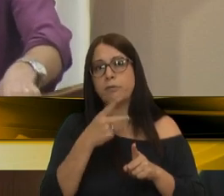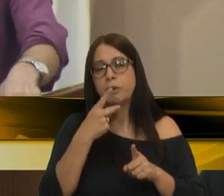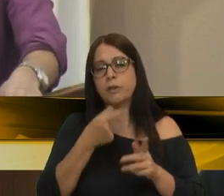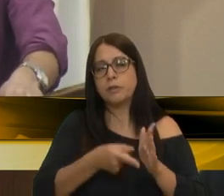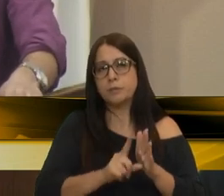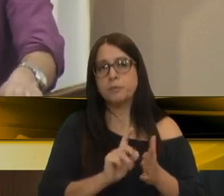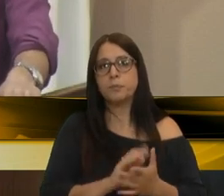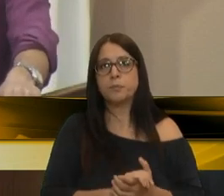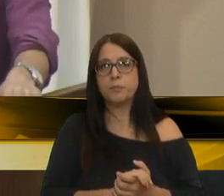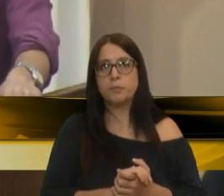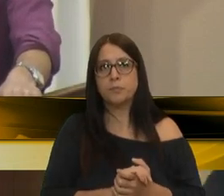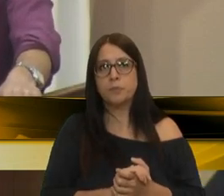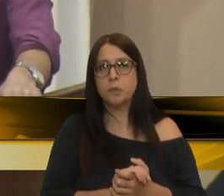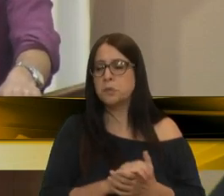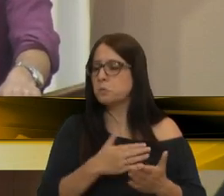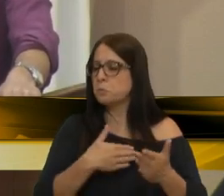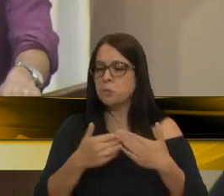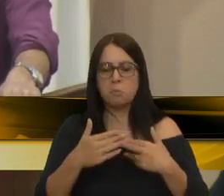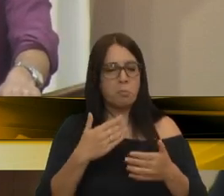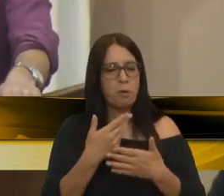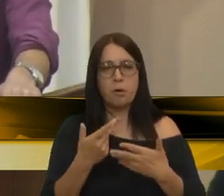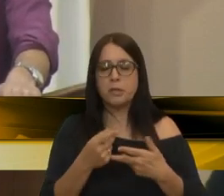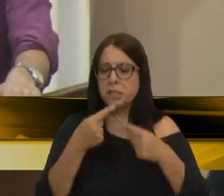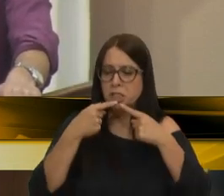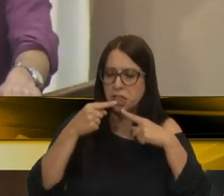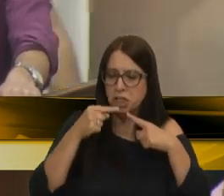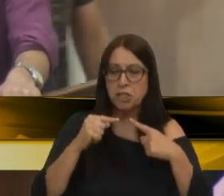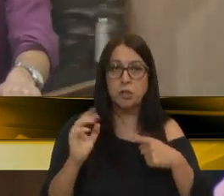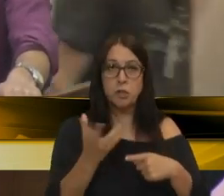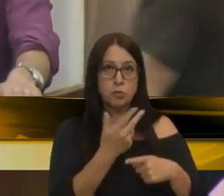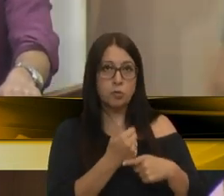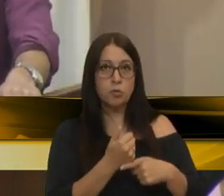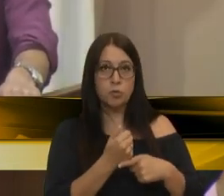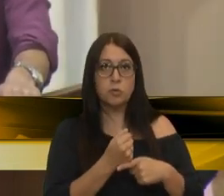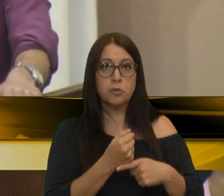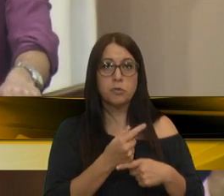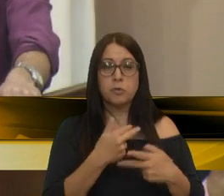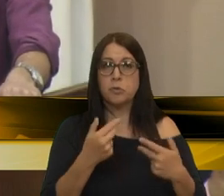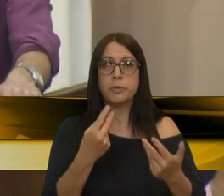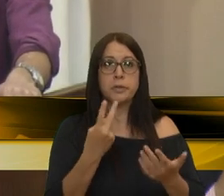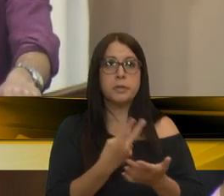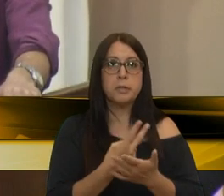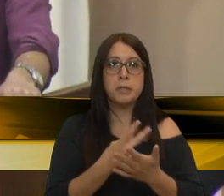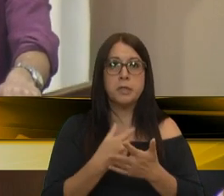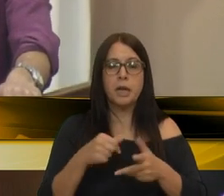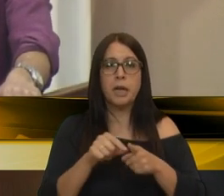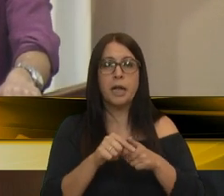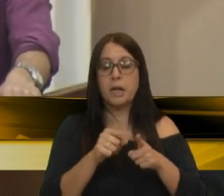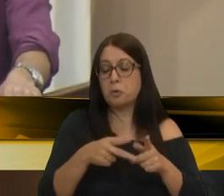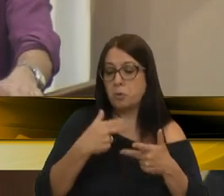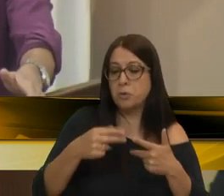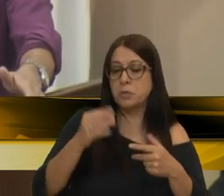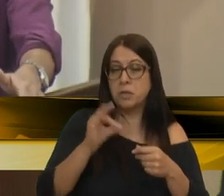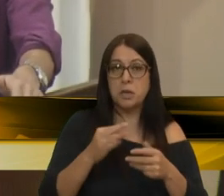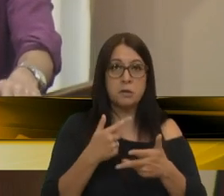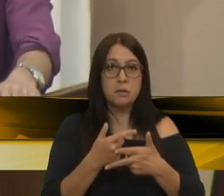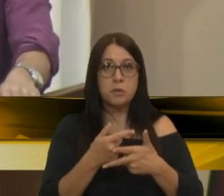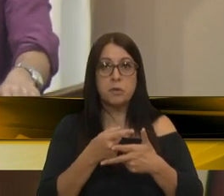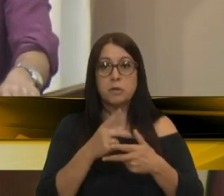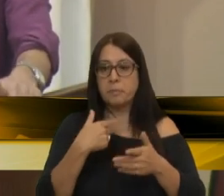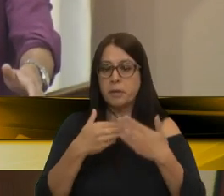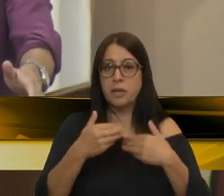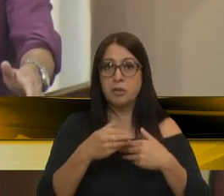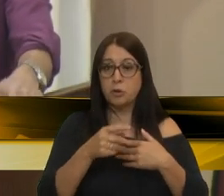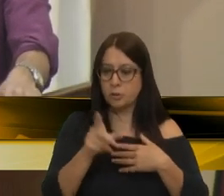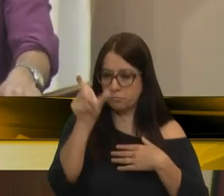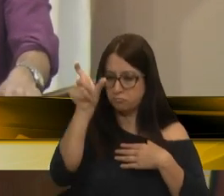voto. Não importa a crítica, todos nós vamos levar, independente da nossa posição. Ou se abriu o voto